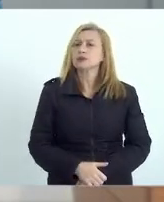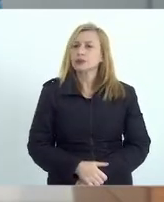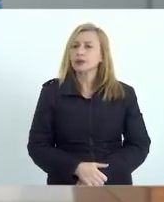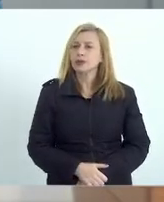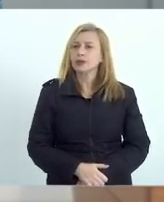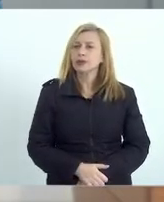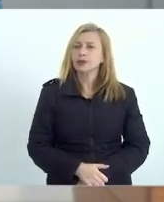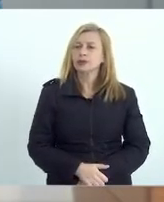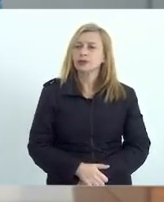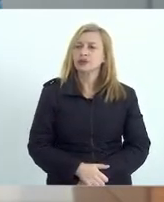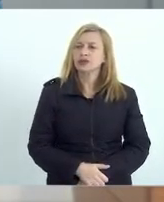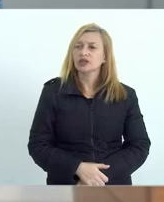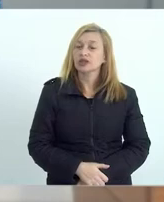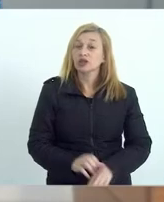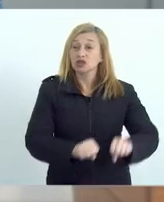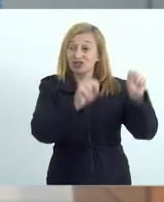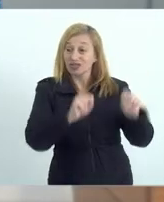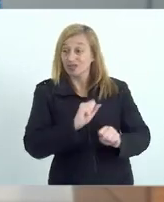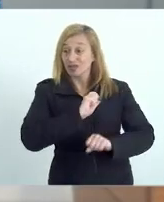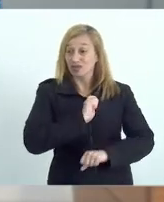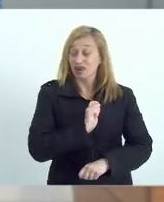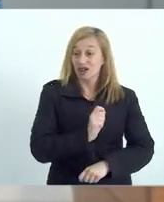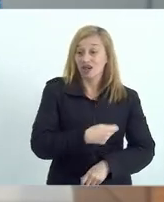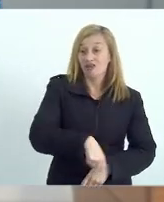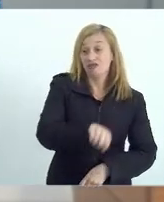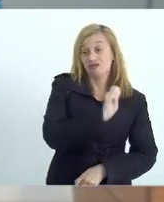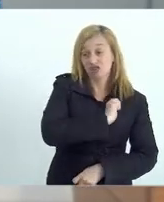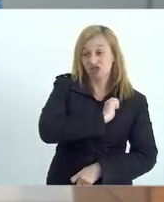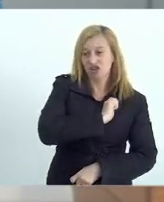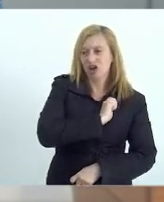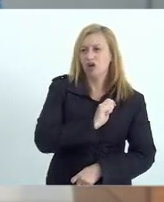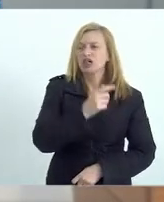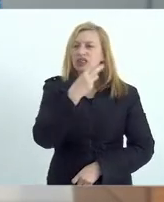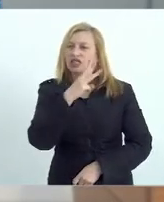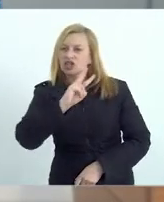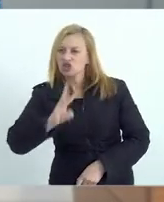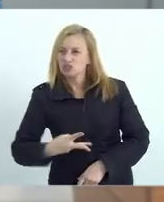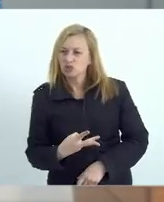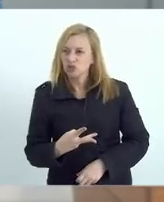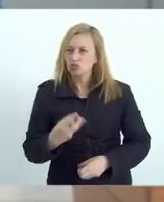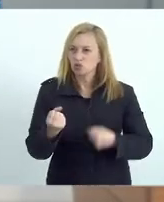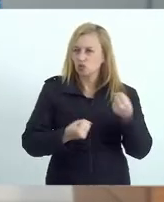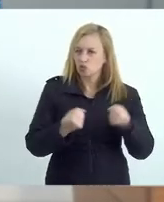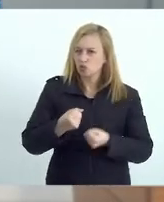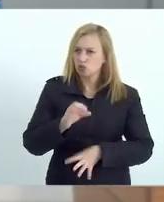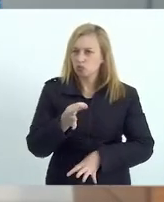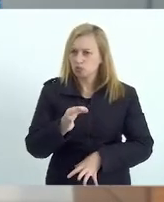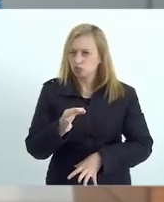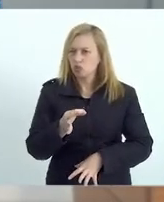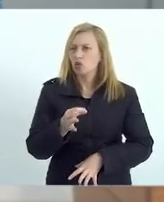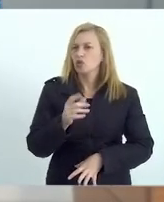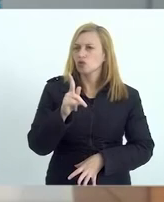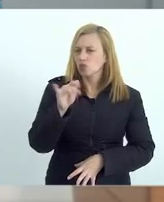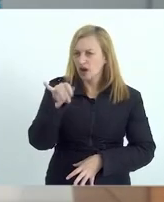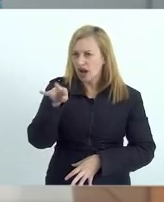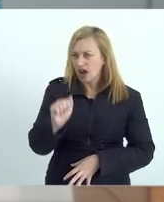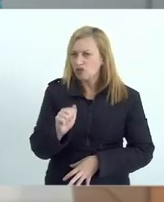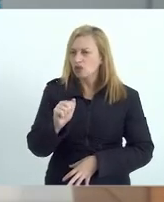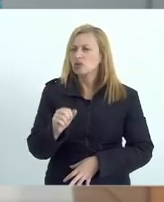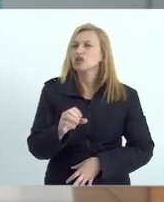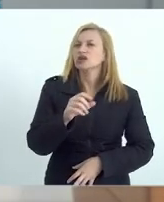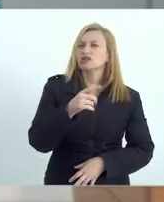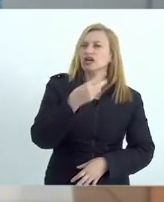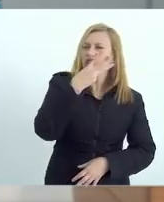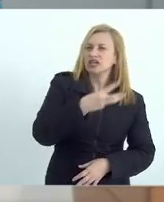está em pleno regime de recuperação fiscal dia botar três mil militares um cargo efetivo que ficaram nos